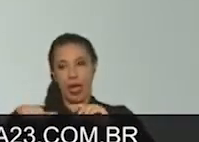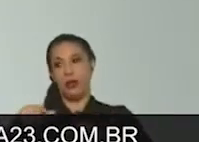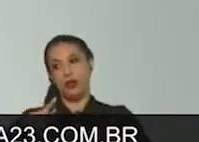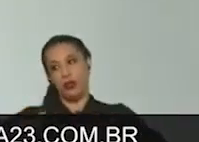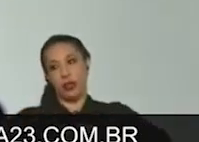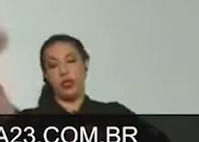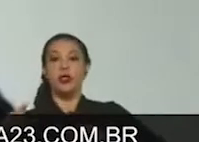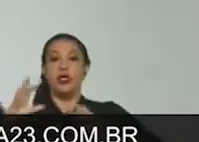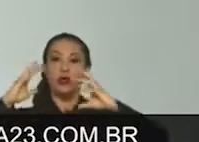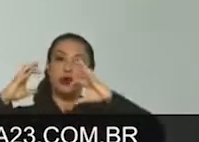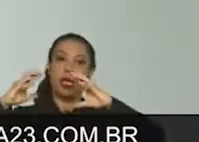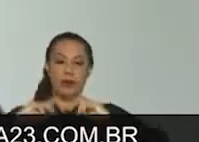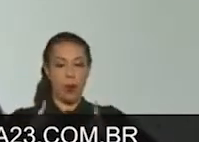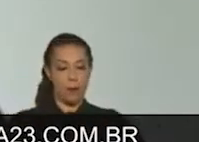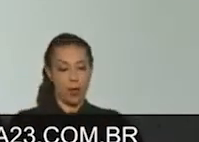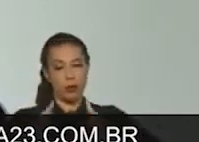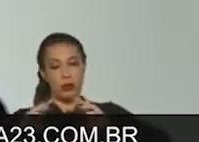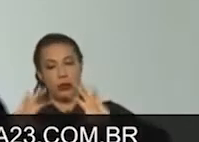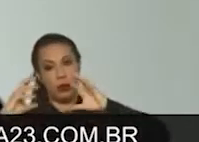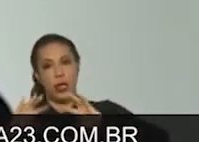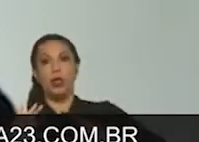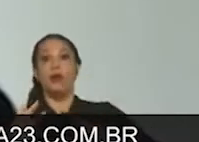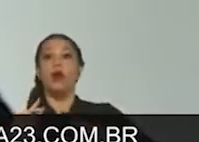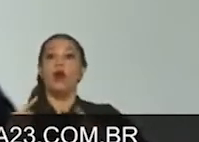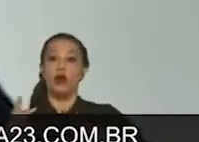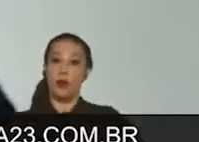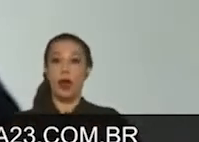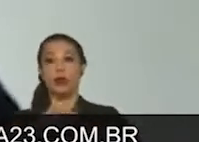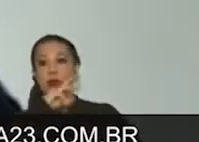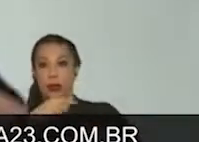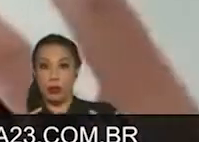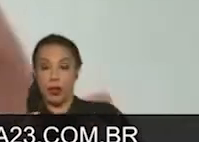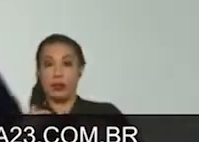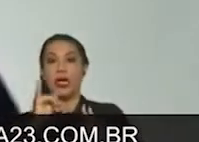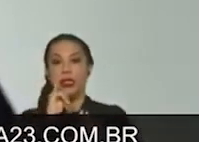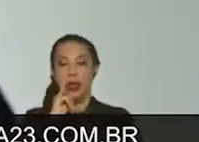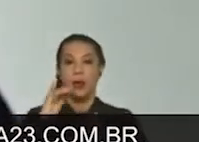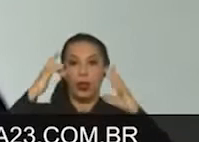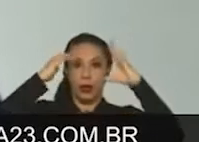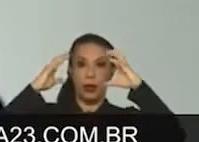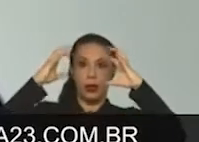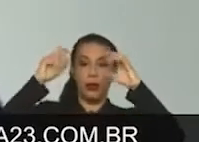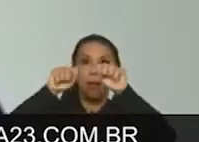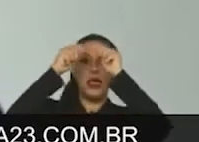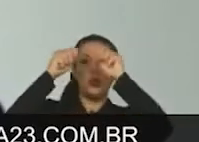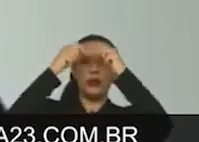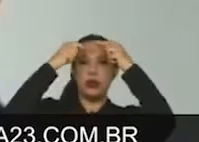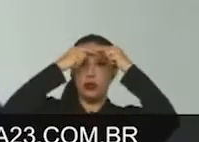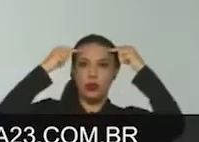dos cérebros de animais irracionais. Então, a pessoa que está deprimida tem um prejuízo principalmente